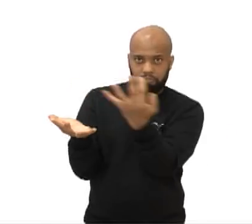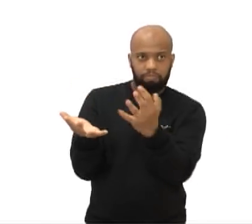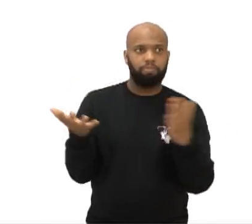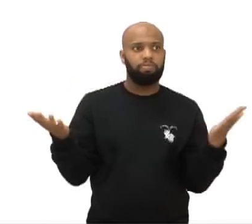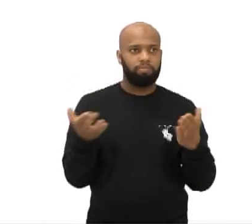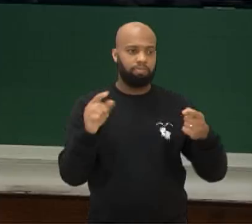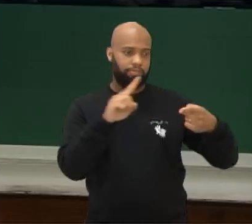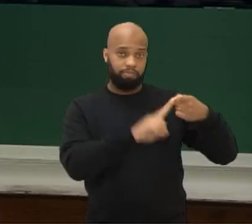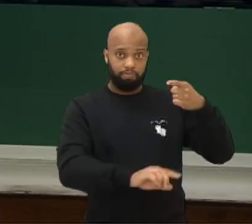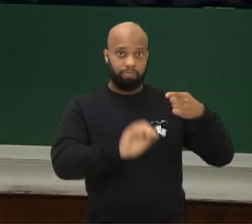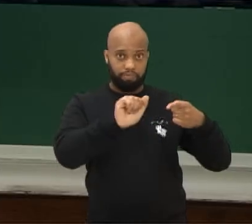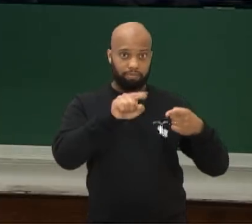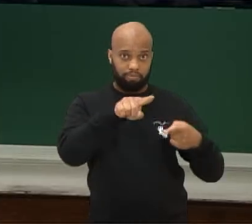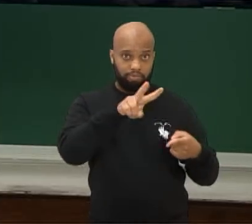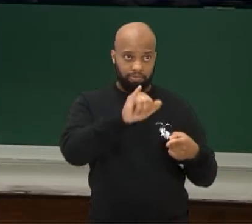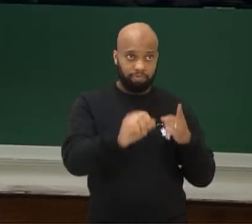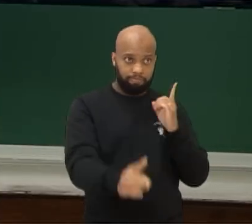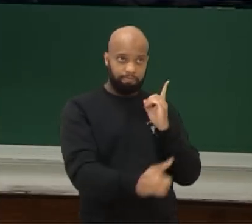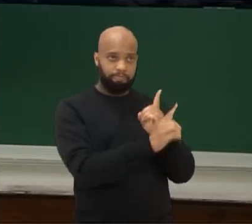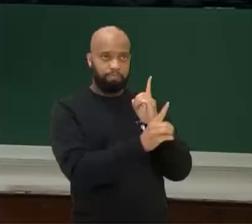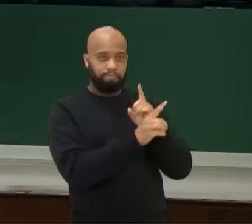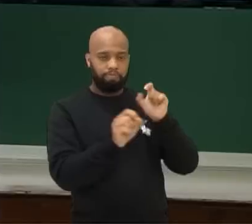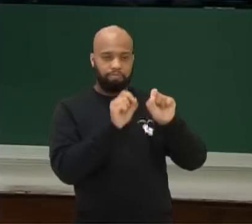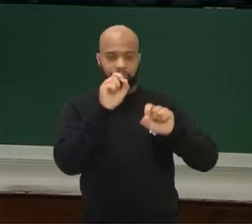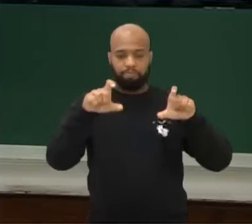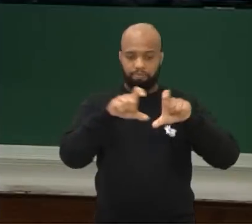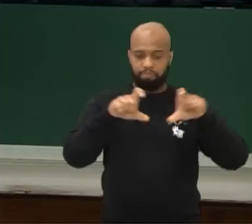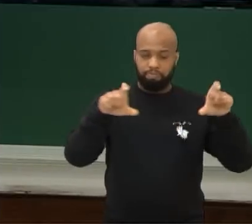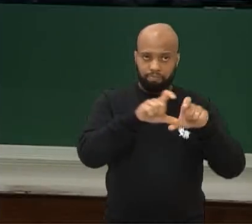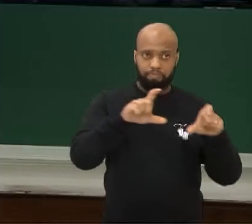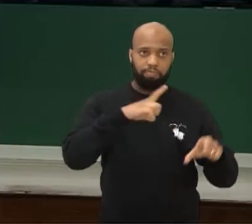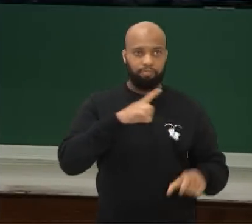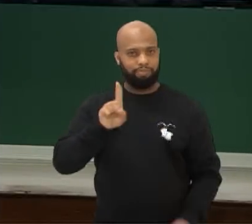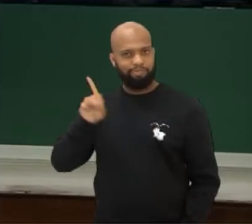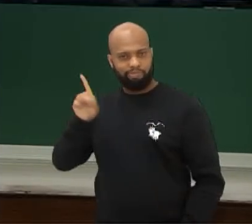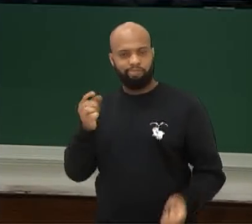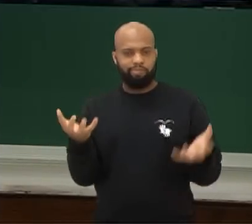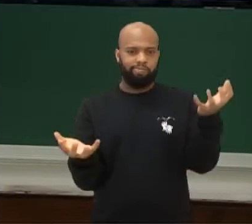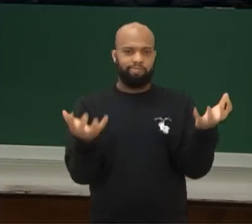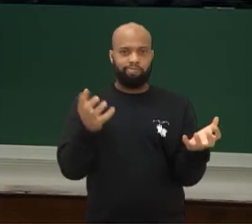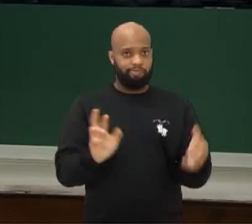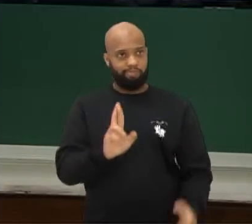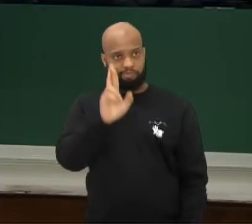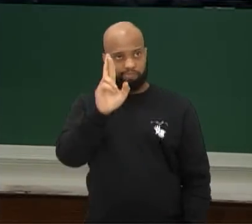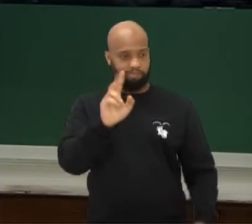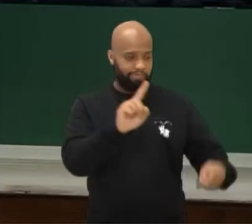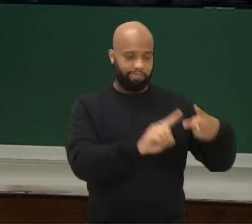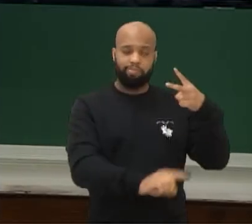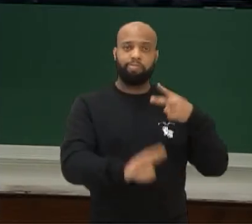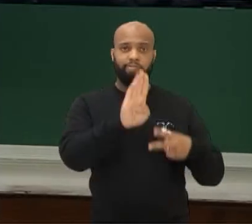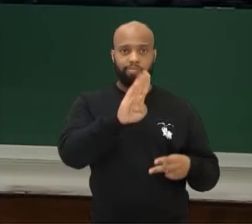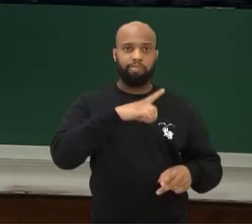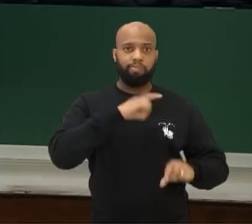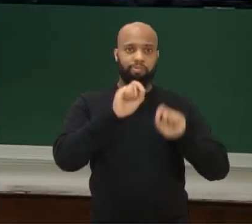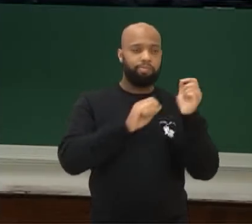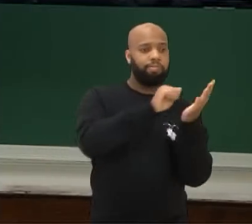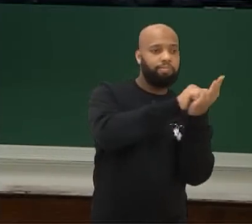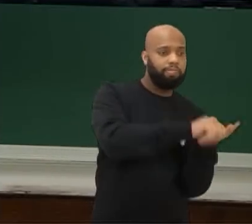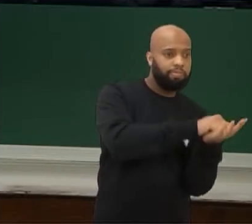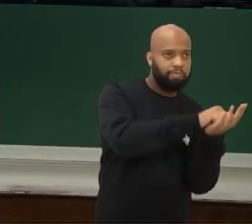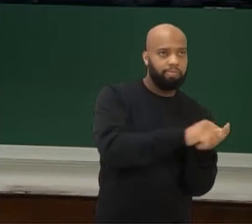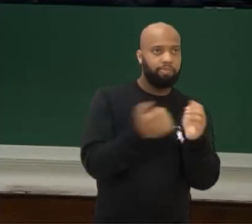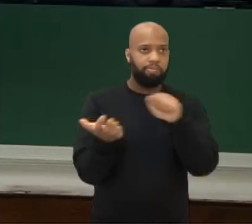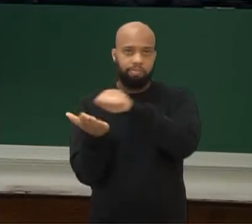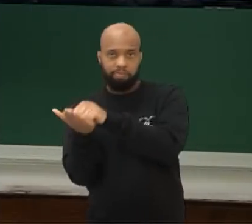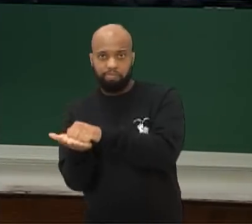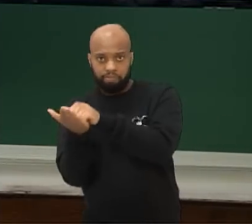Letra A, determine a equação que a balança está representando. E letra B, qual é a massa de cada